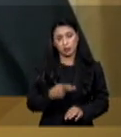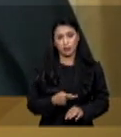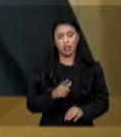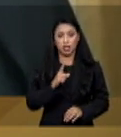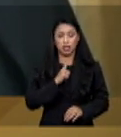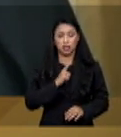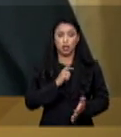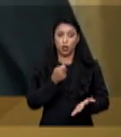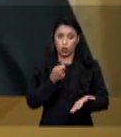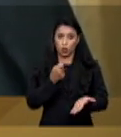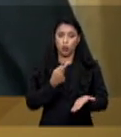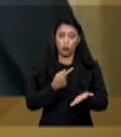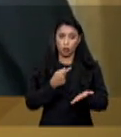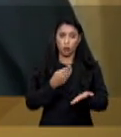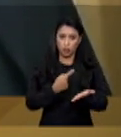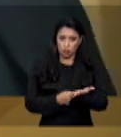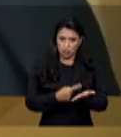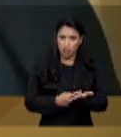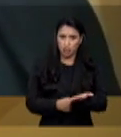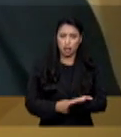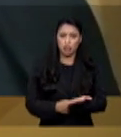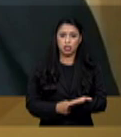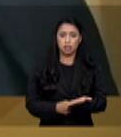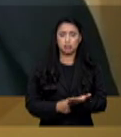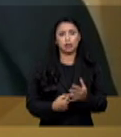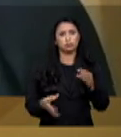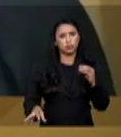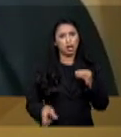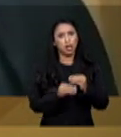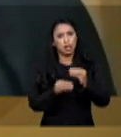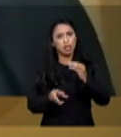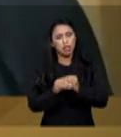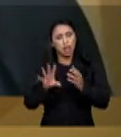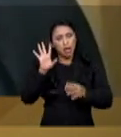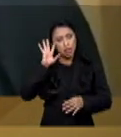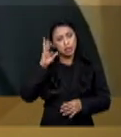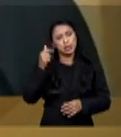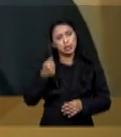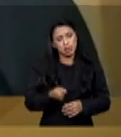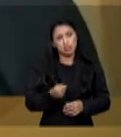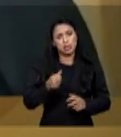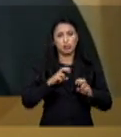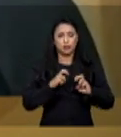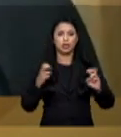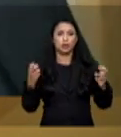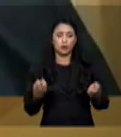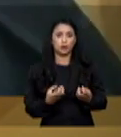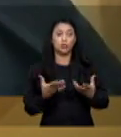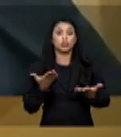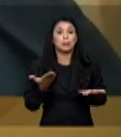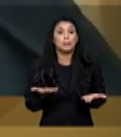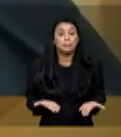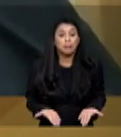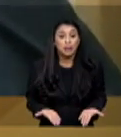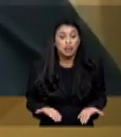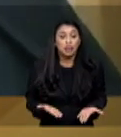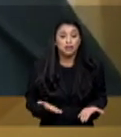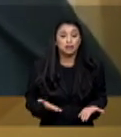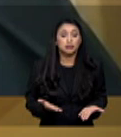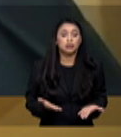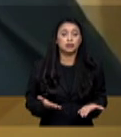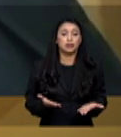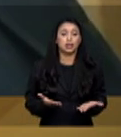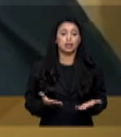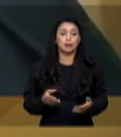dever constitucional de sempre acrescer as decisões da Corte Constitucional. Mas, nesse caso,